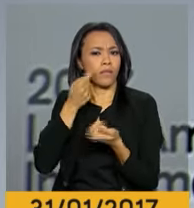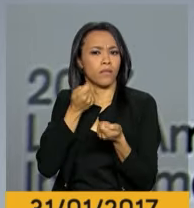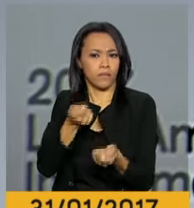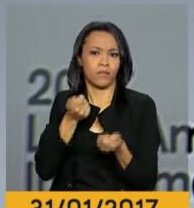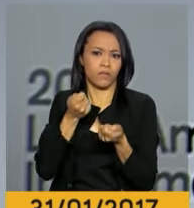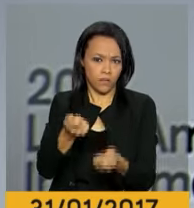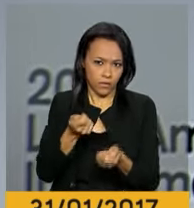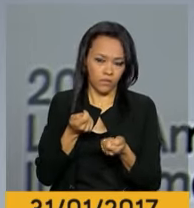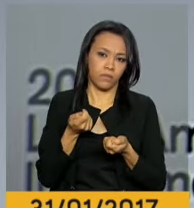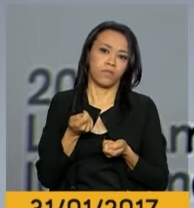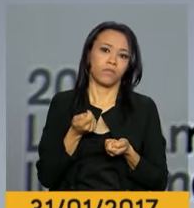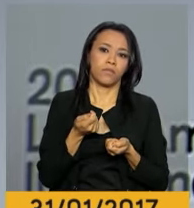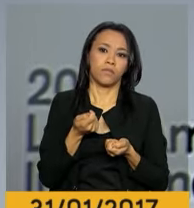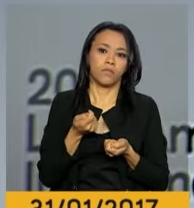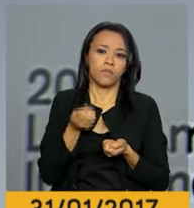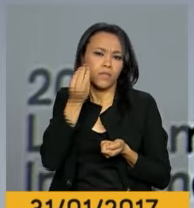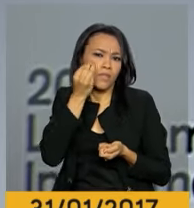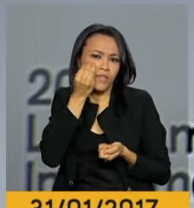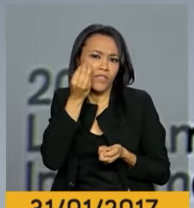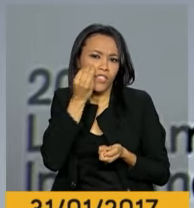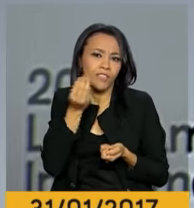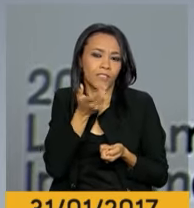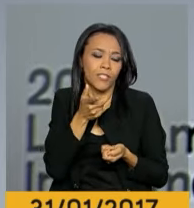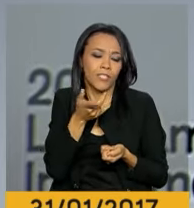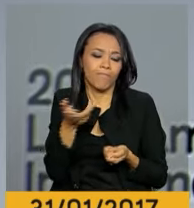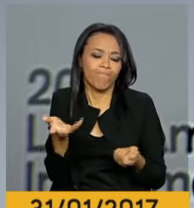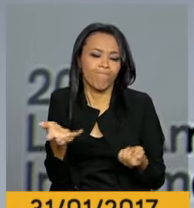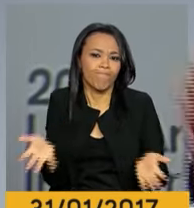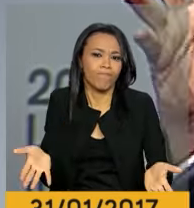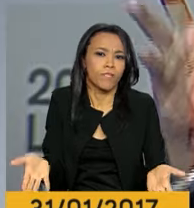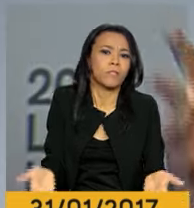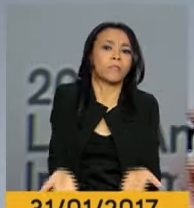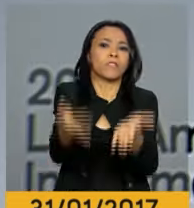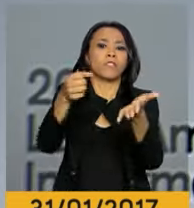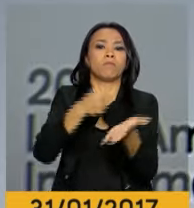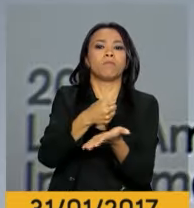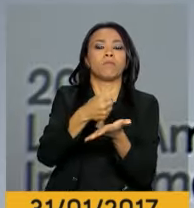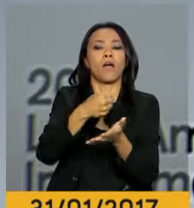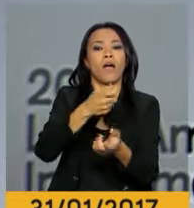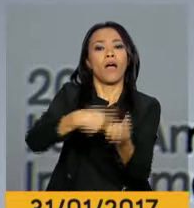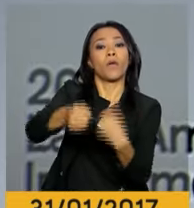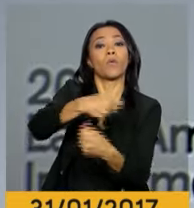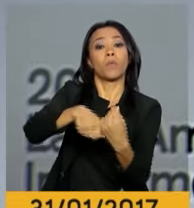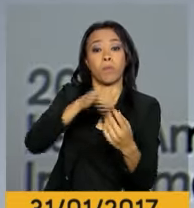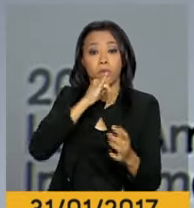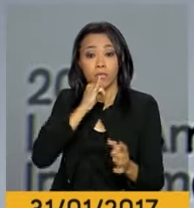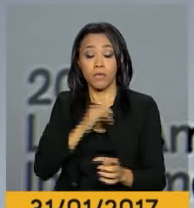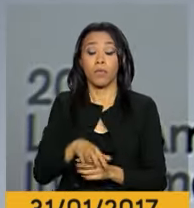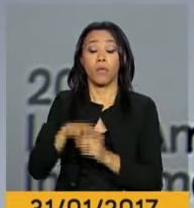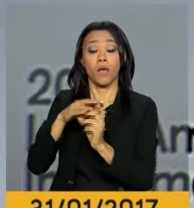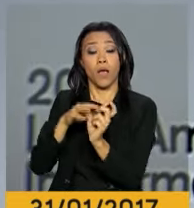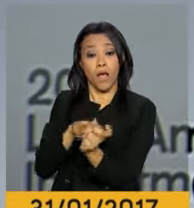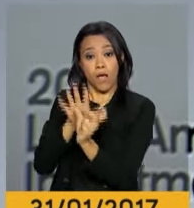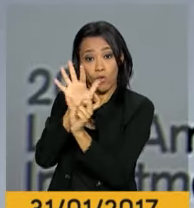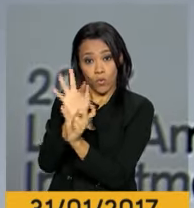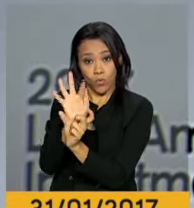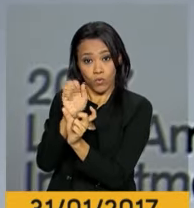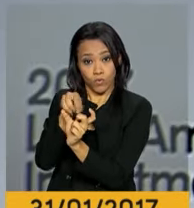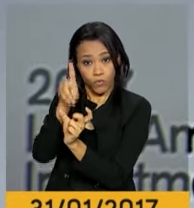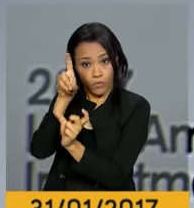de incrementar a economia que é que fizemos nós pegamos as contas inativas do fundo de garantia por tempo de